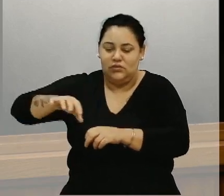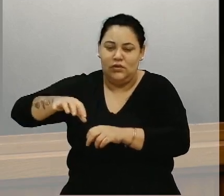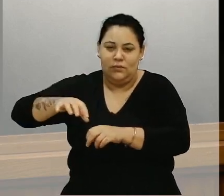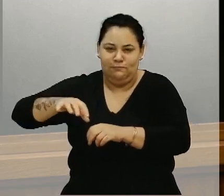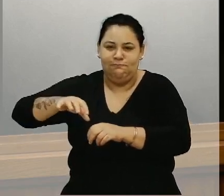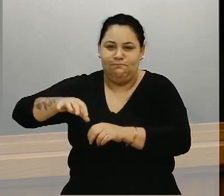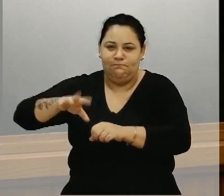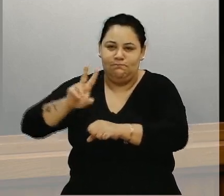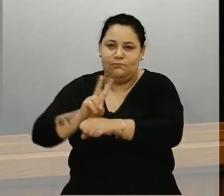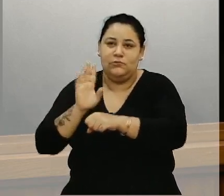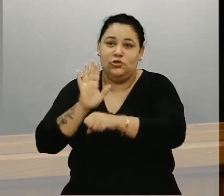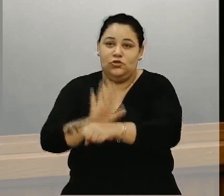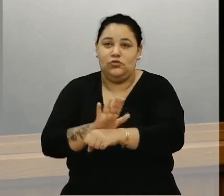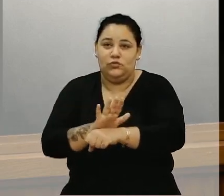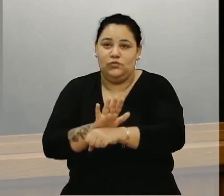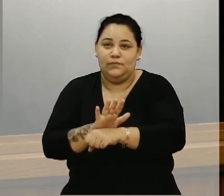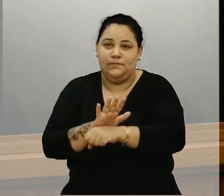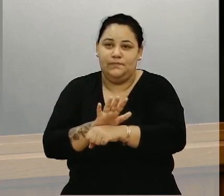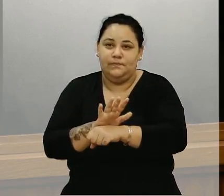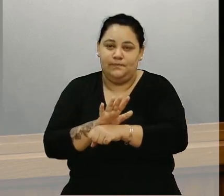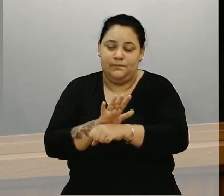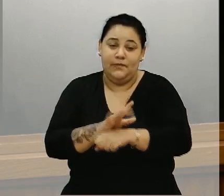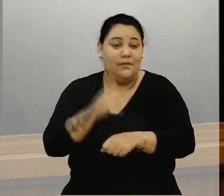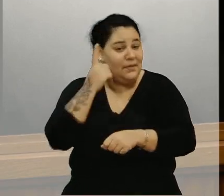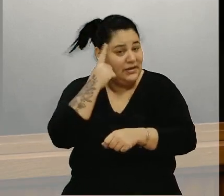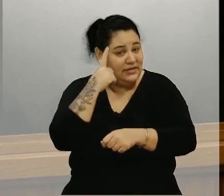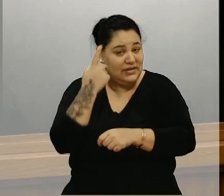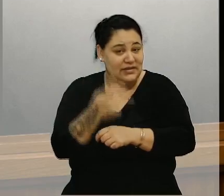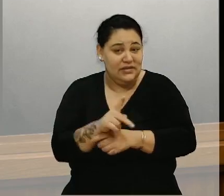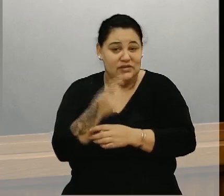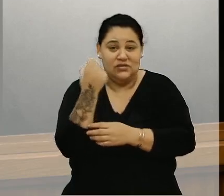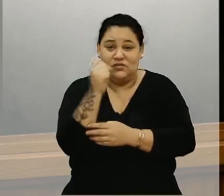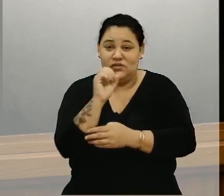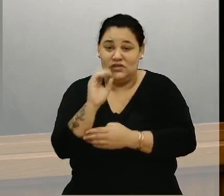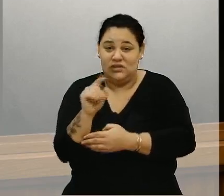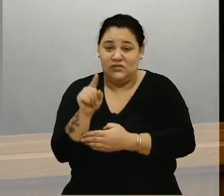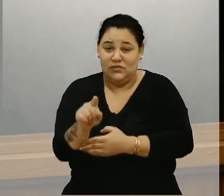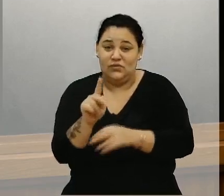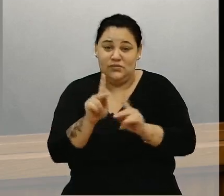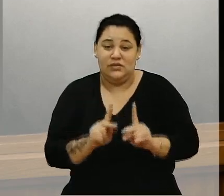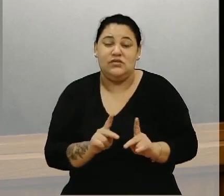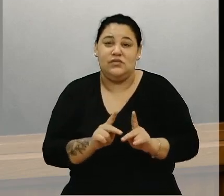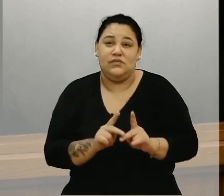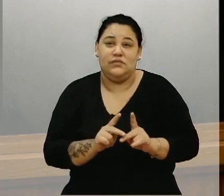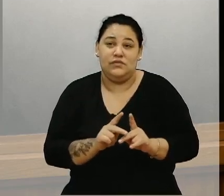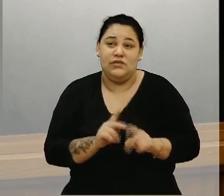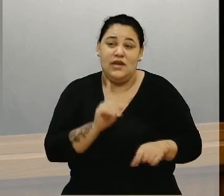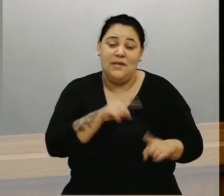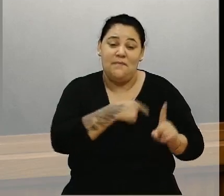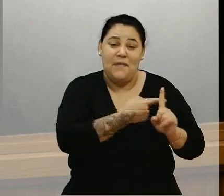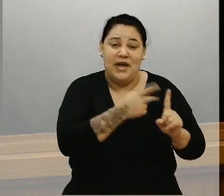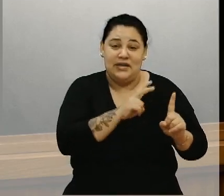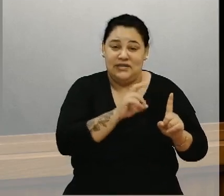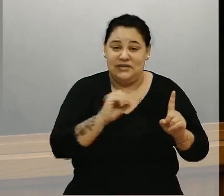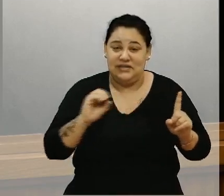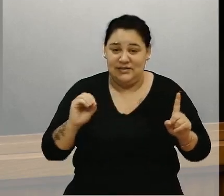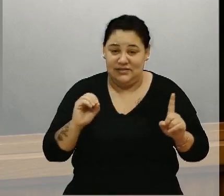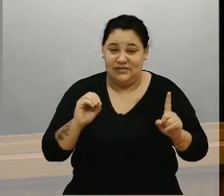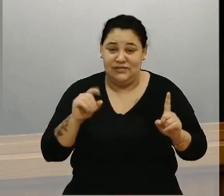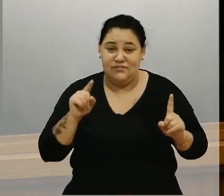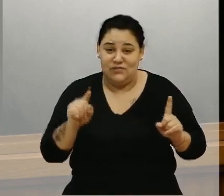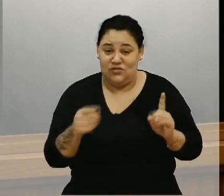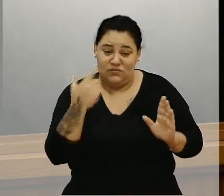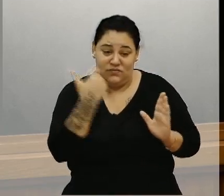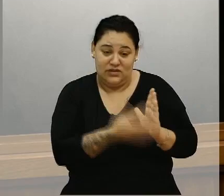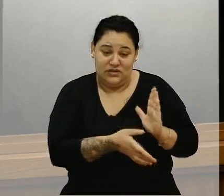Sul, que são 80 mil pessoas abrigadas e mais 500 mil desalojadas, que estão, de